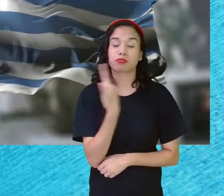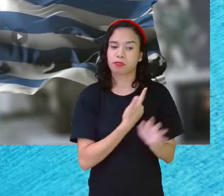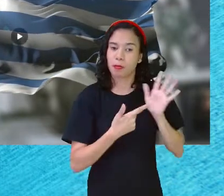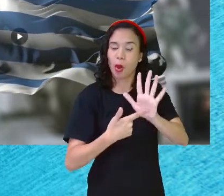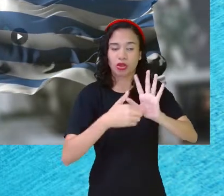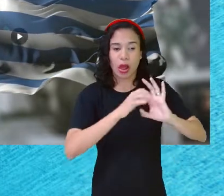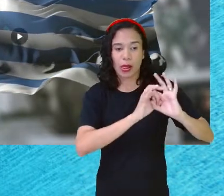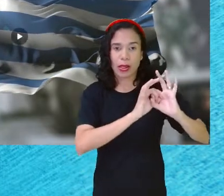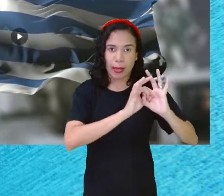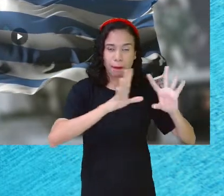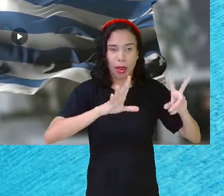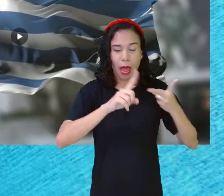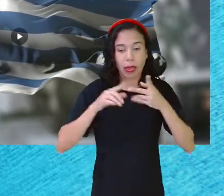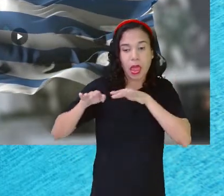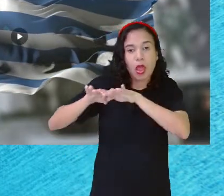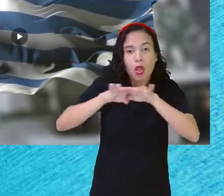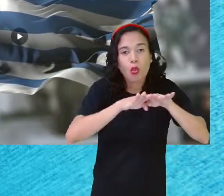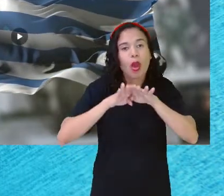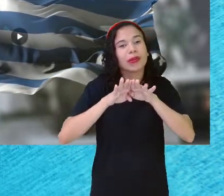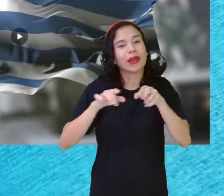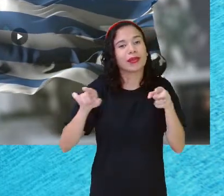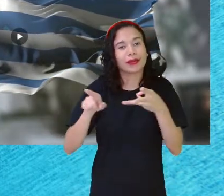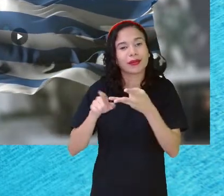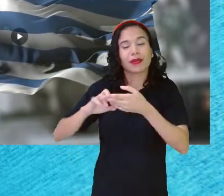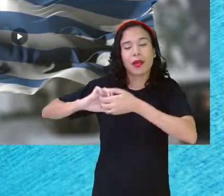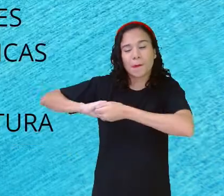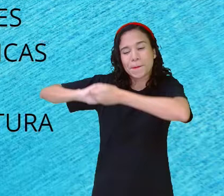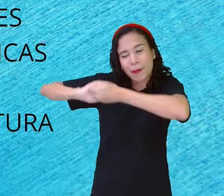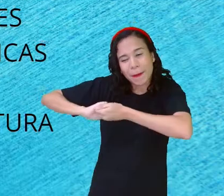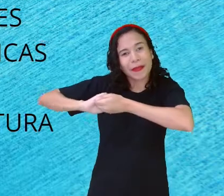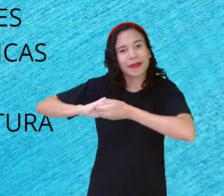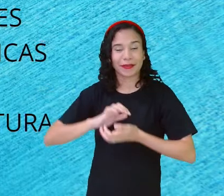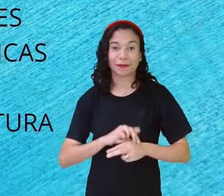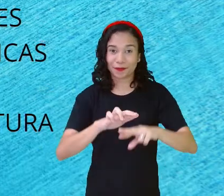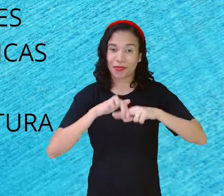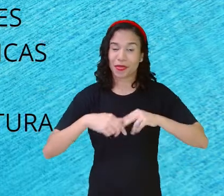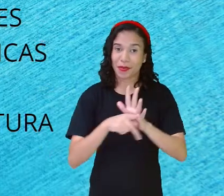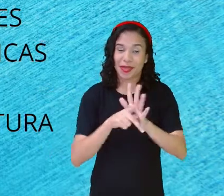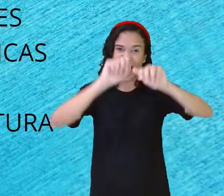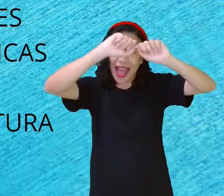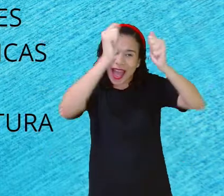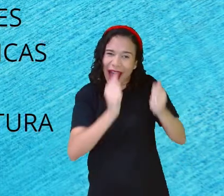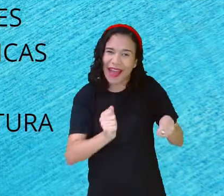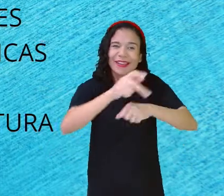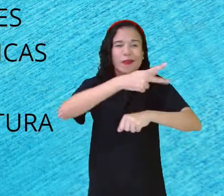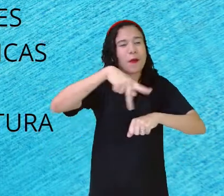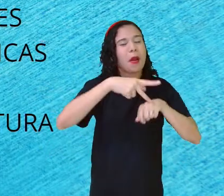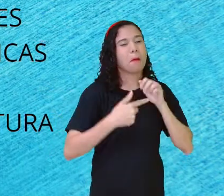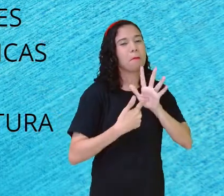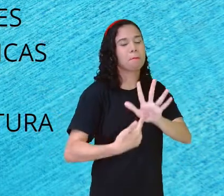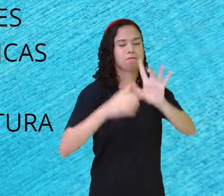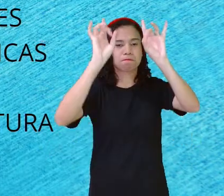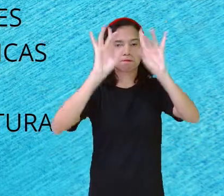de liberdade, igualdade e fraternidade. Nas artes, o país também se destaca aí,